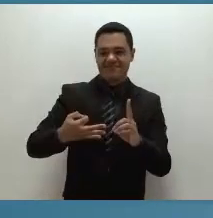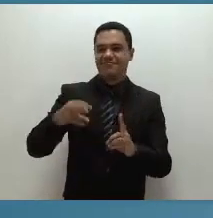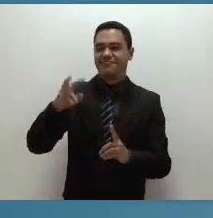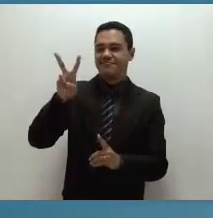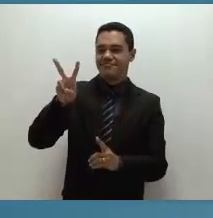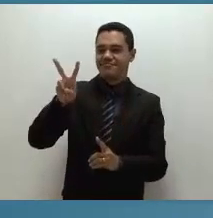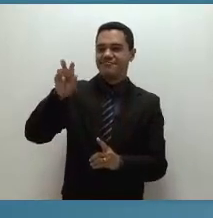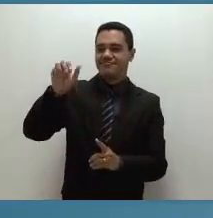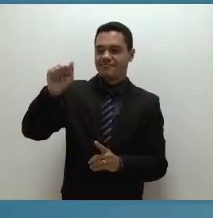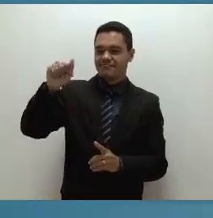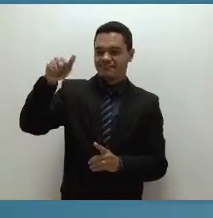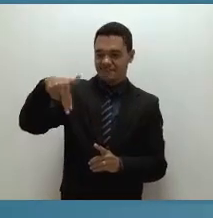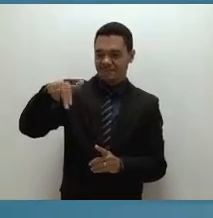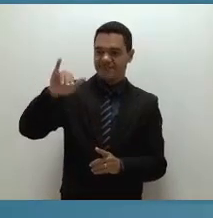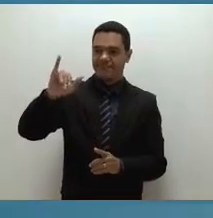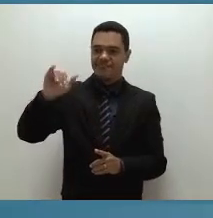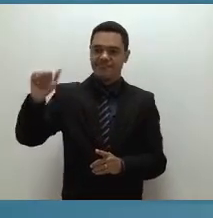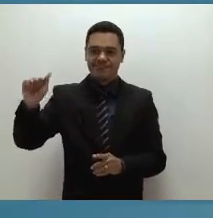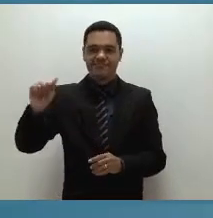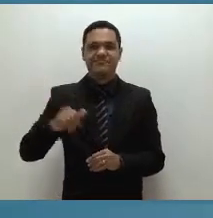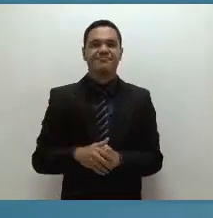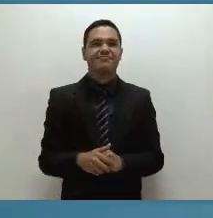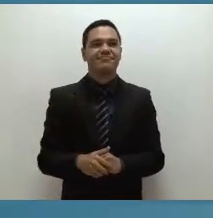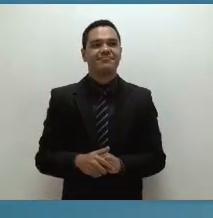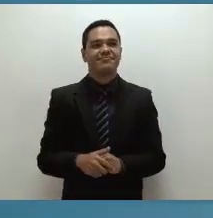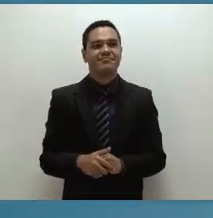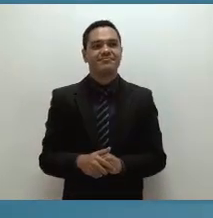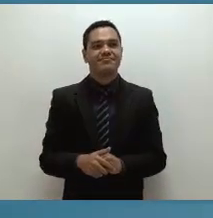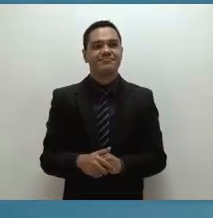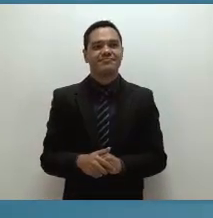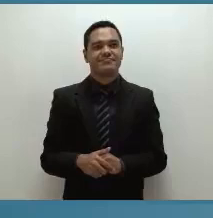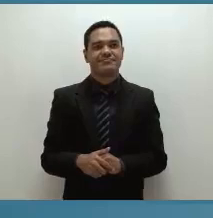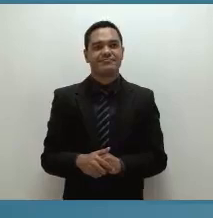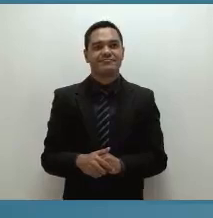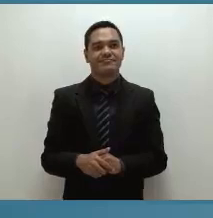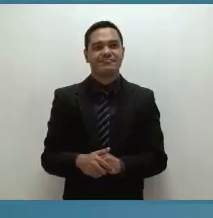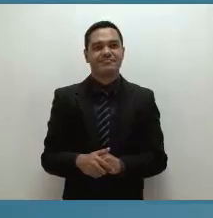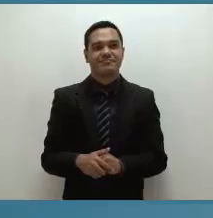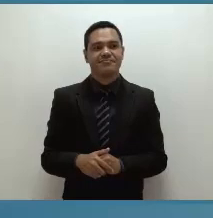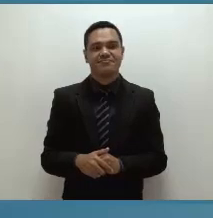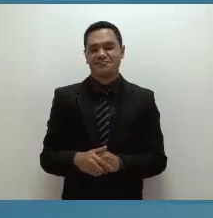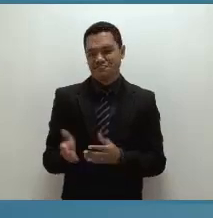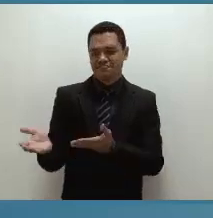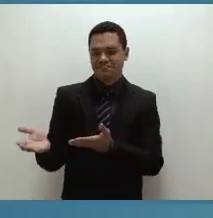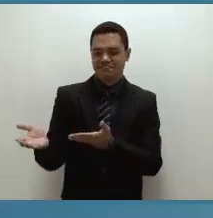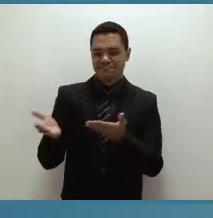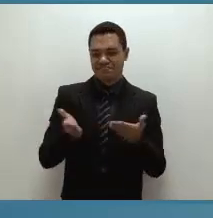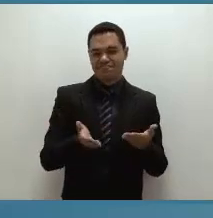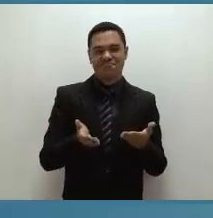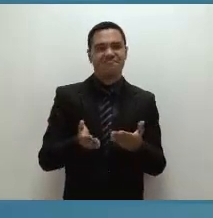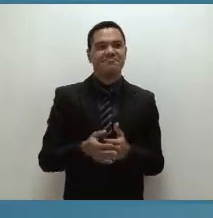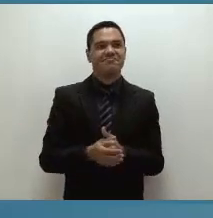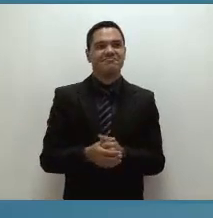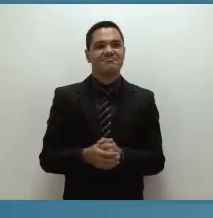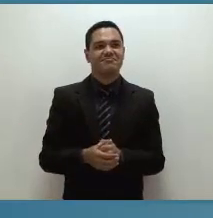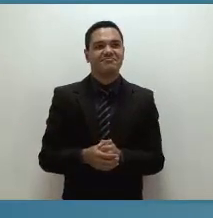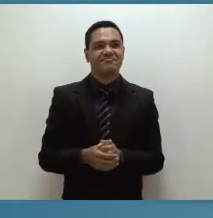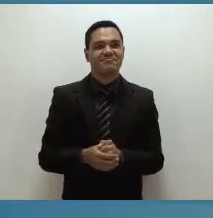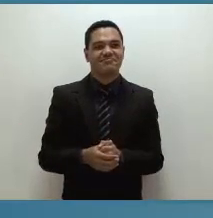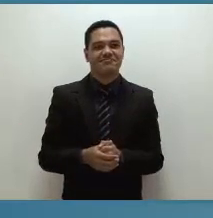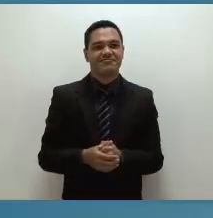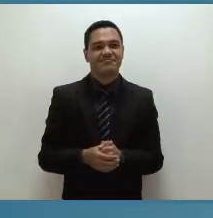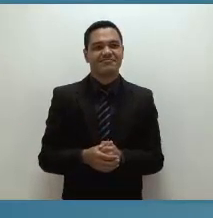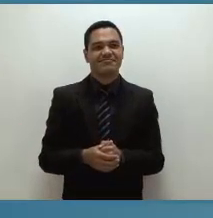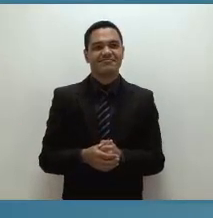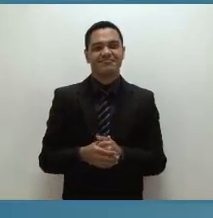Duarte. Eu pedi para a desembargadora Nath. Depois eu desembargadora Sônia. Então, se você quiser falar, senão eu falo